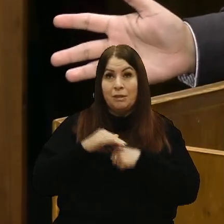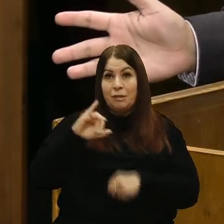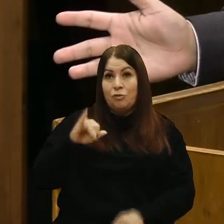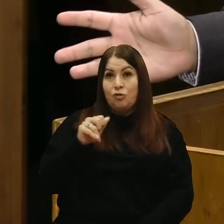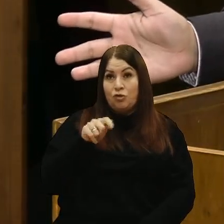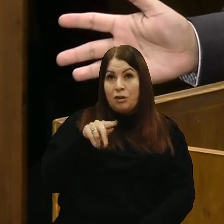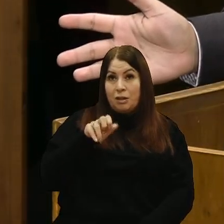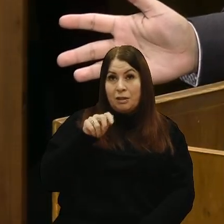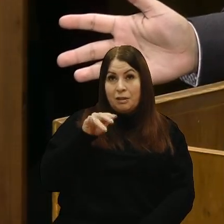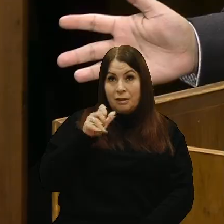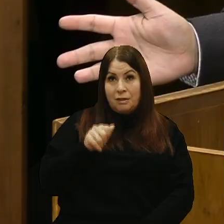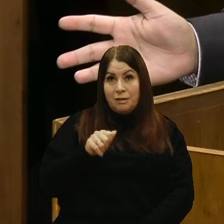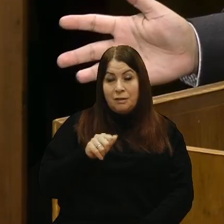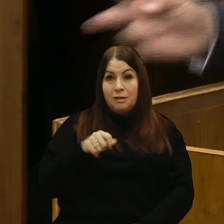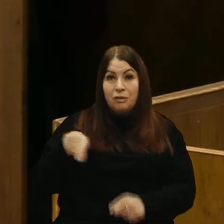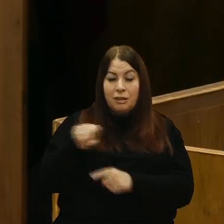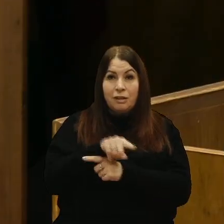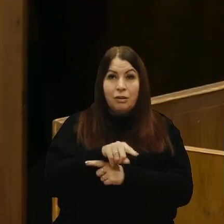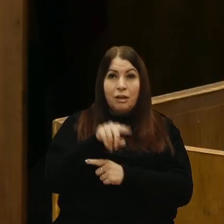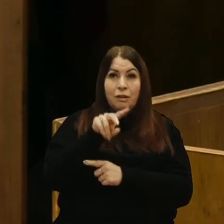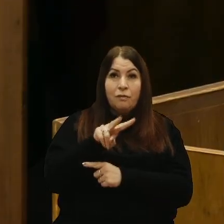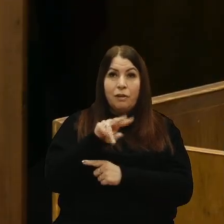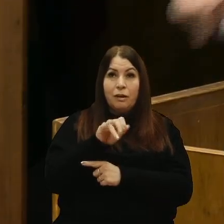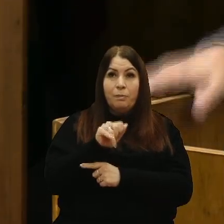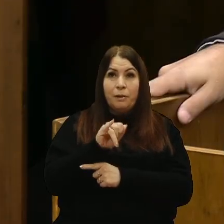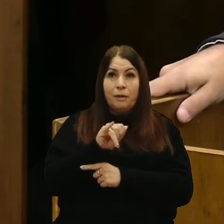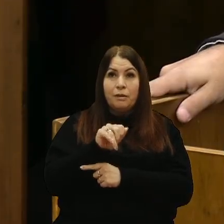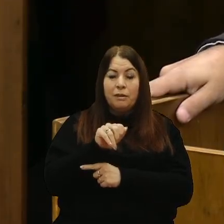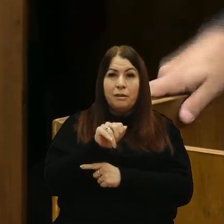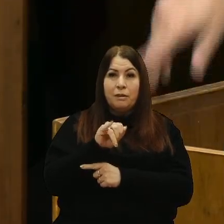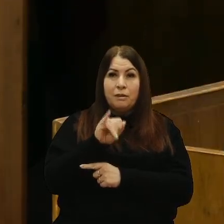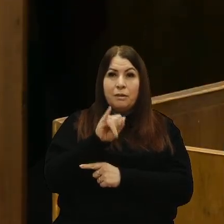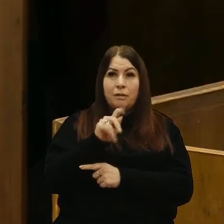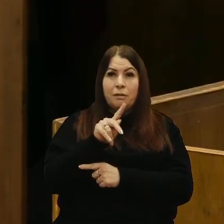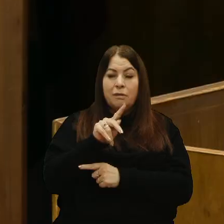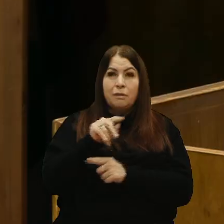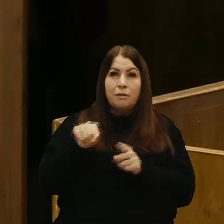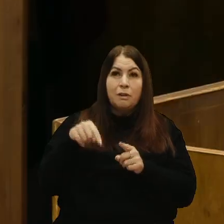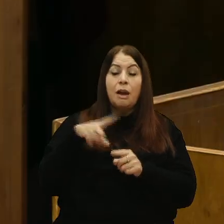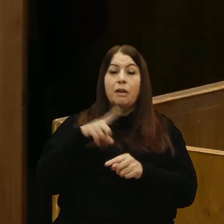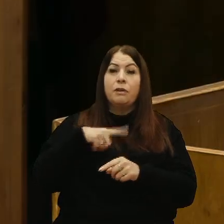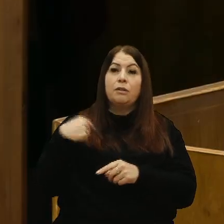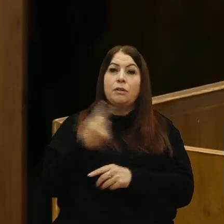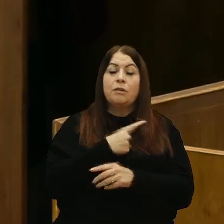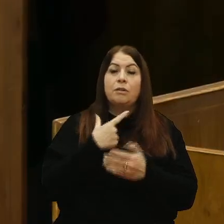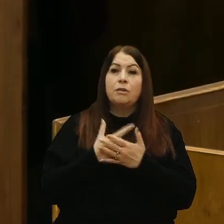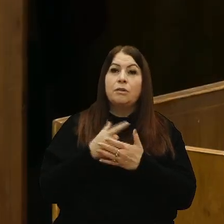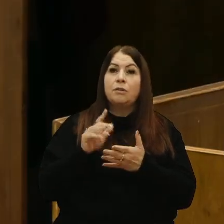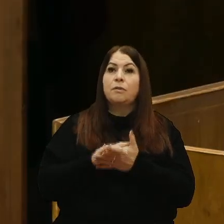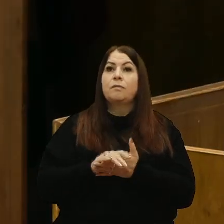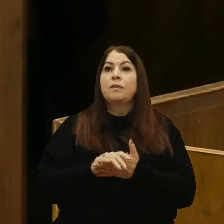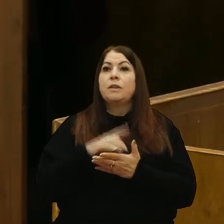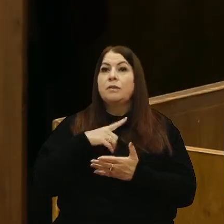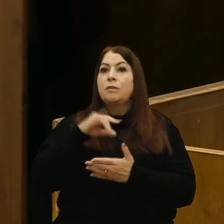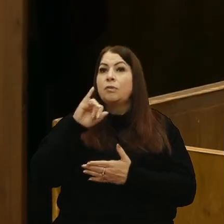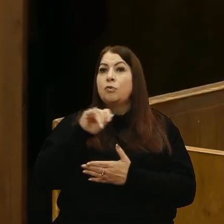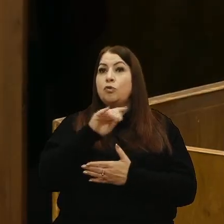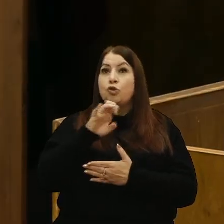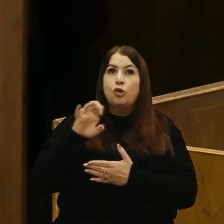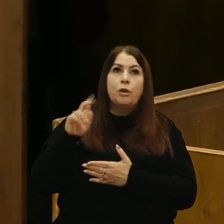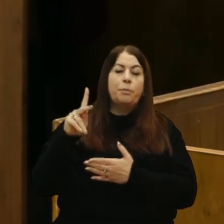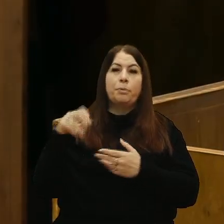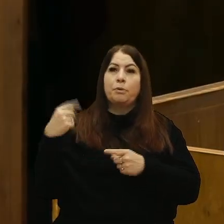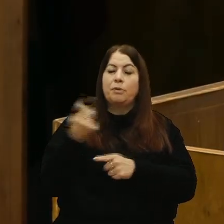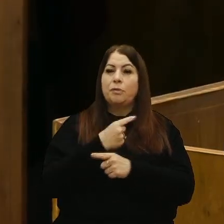ter. Porque nós somos a segunda cidade. E aqui foram jipeiros, foram, sei lá, outras